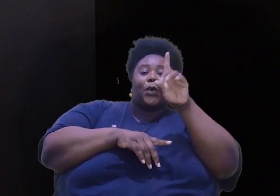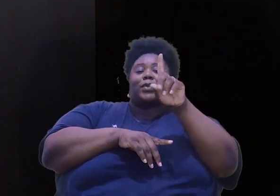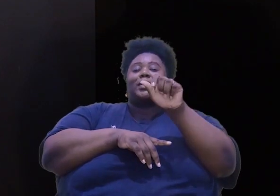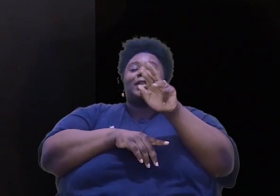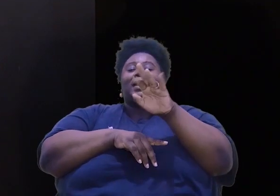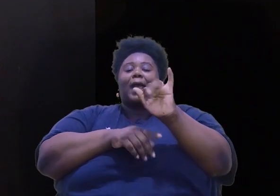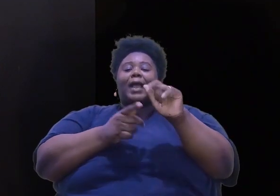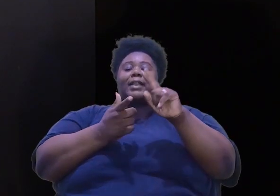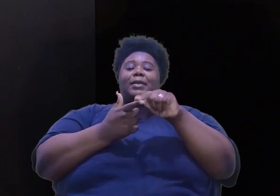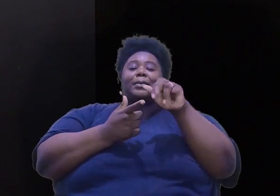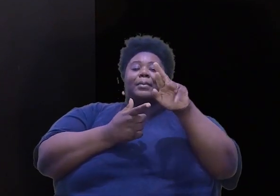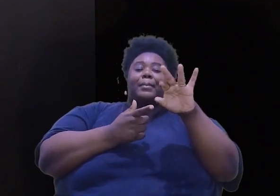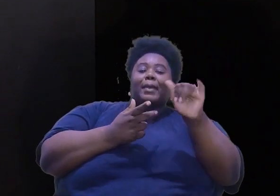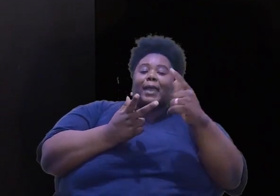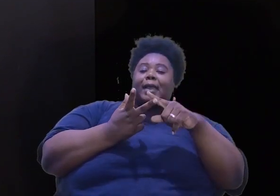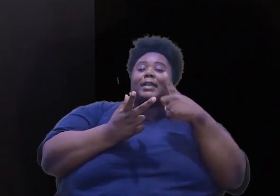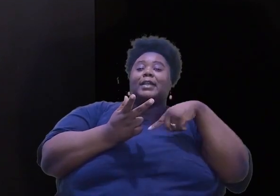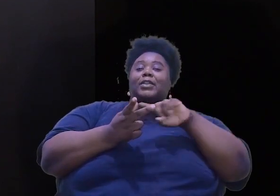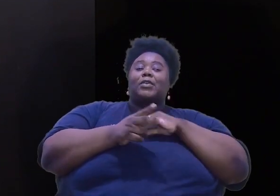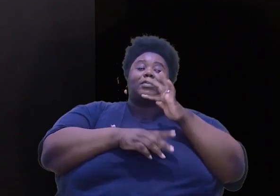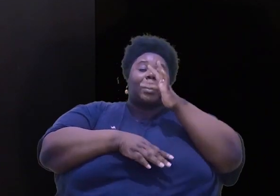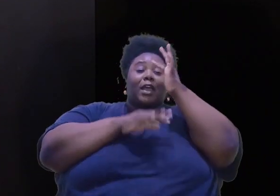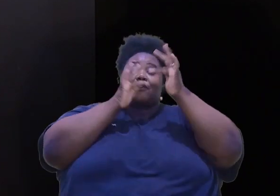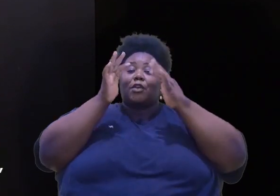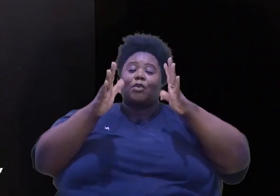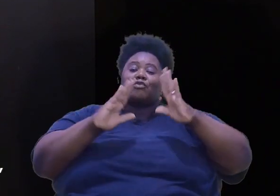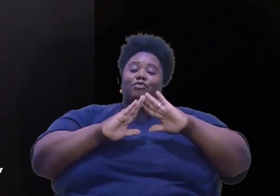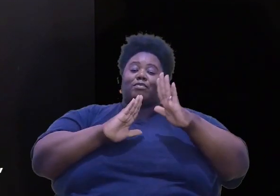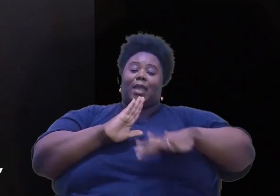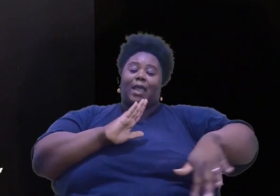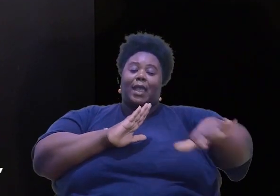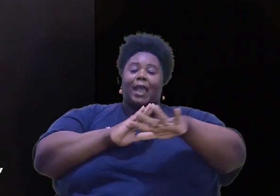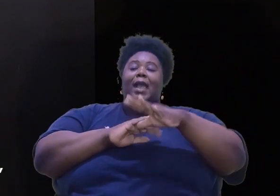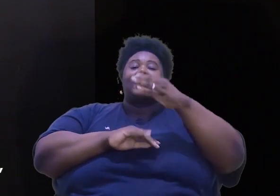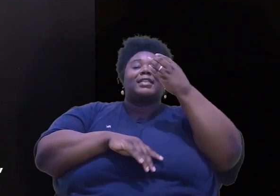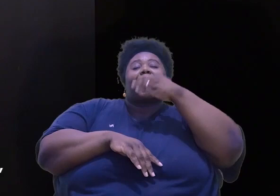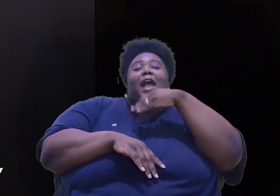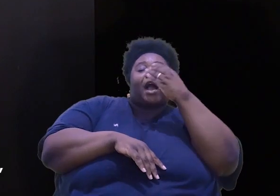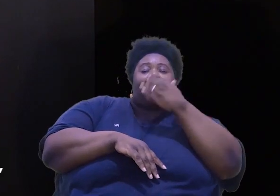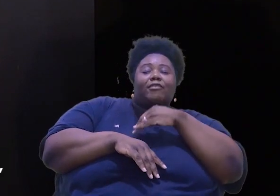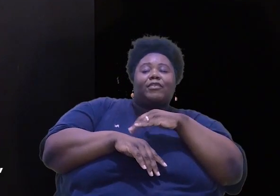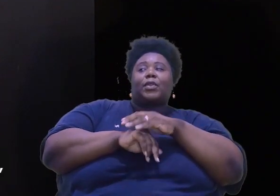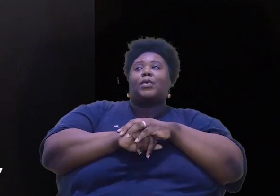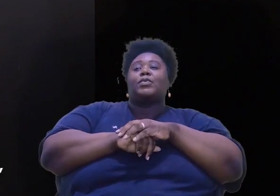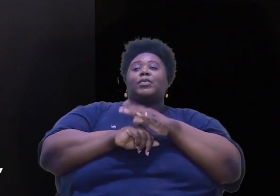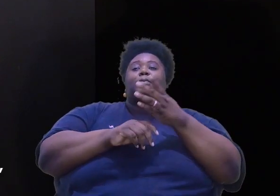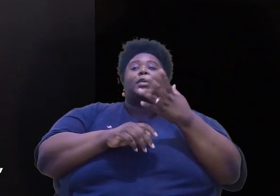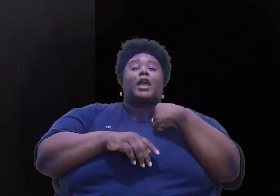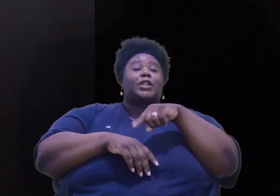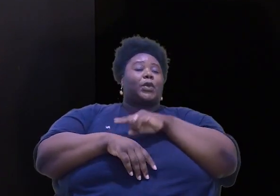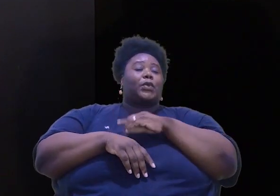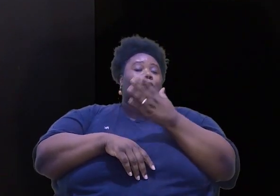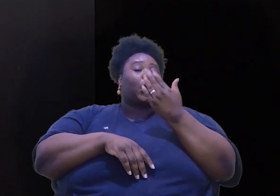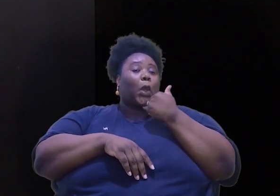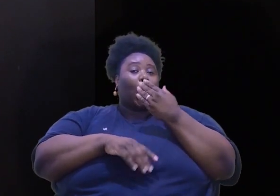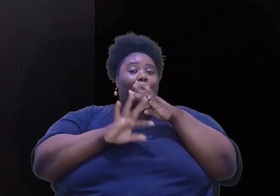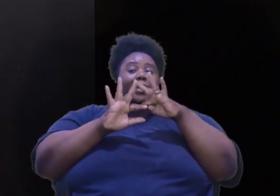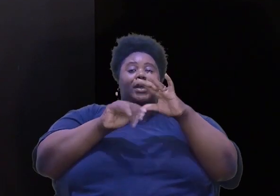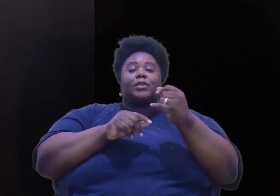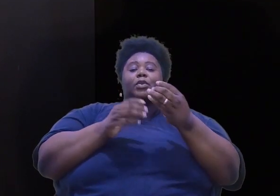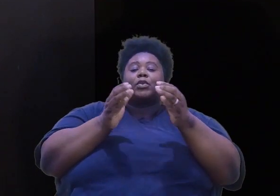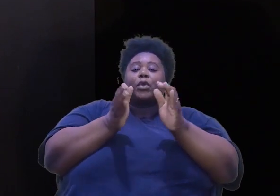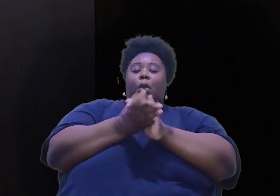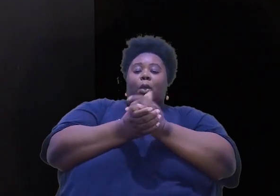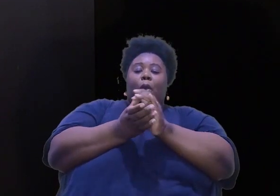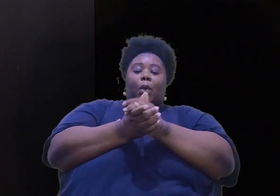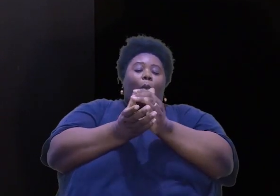e outras flores de nosso pequeno jardim, as frutas nos pés a matar a nossa fome, os bolinhos de comida